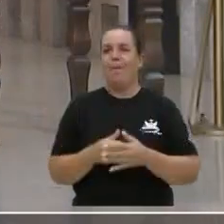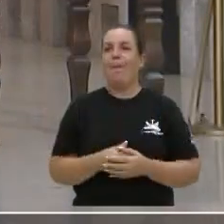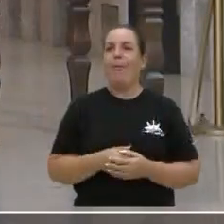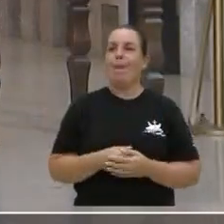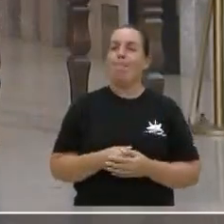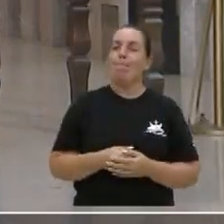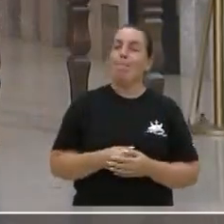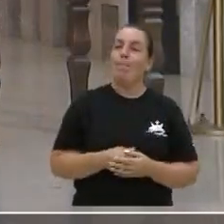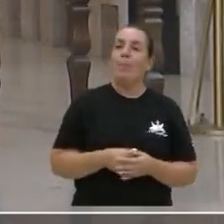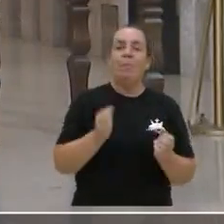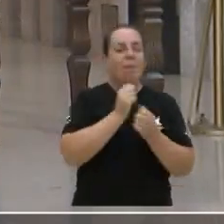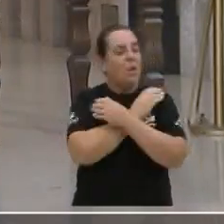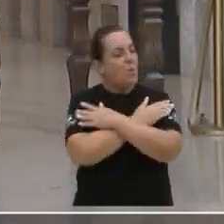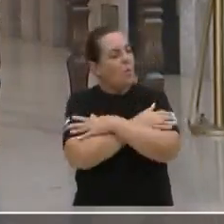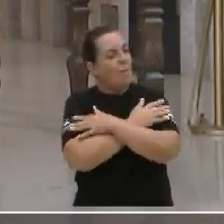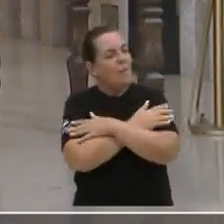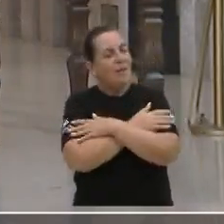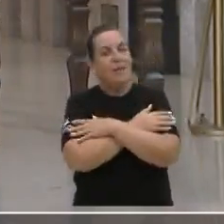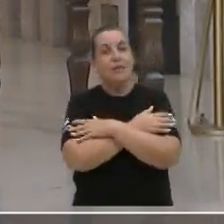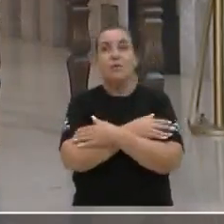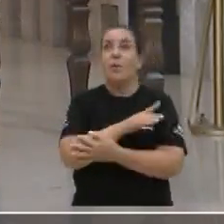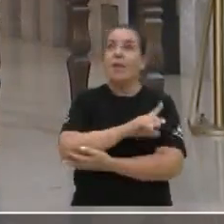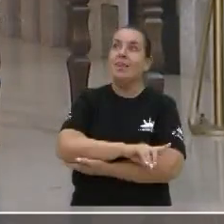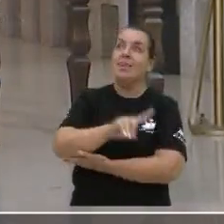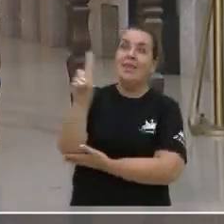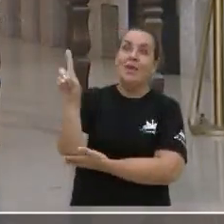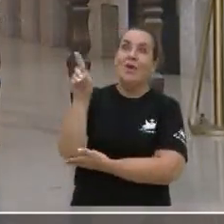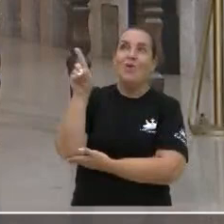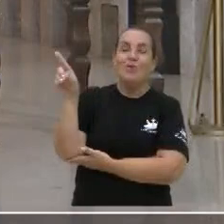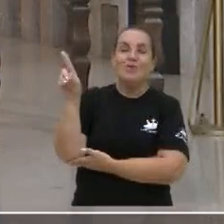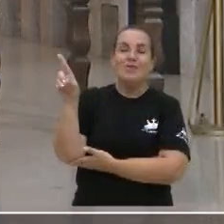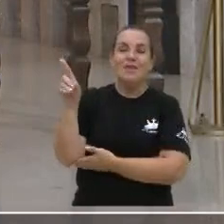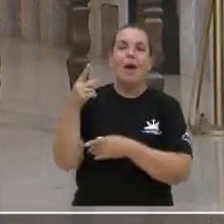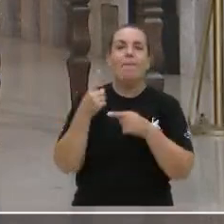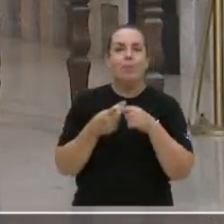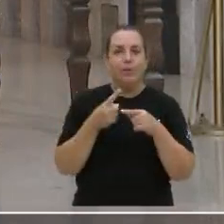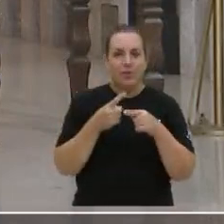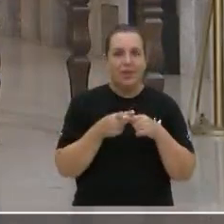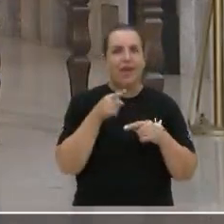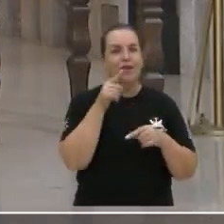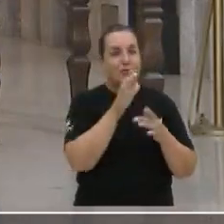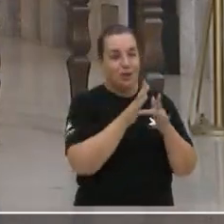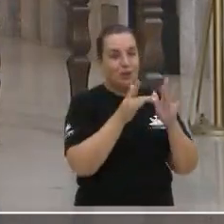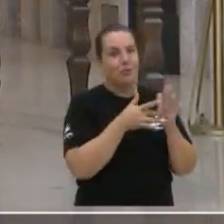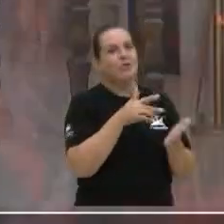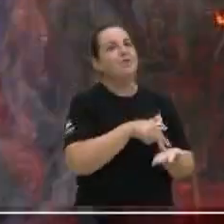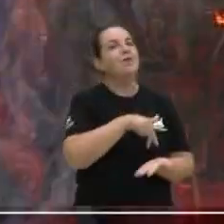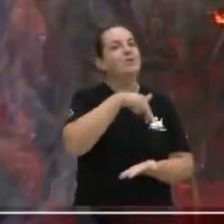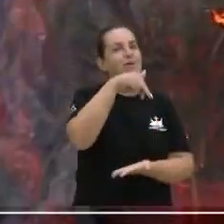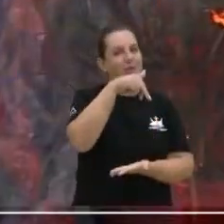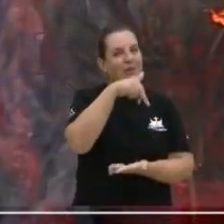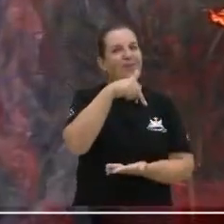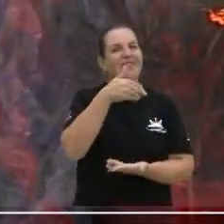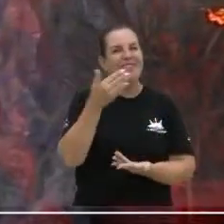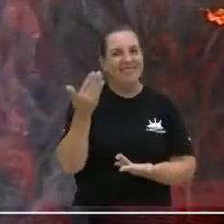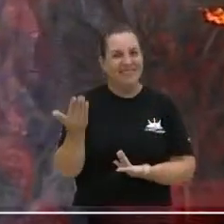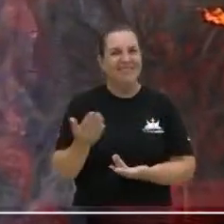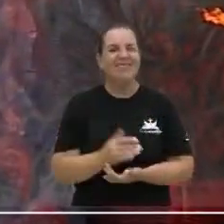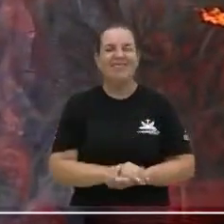um abraço em Deus, é porque o sepulcro está vazio e Ele